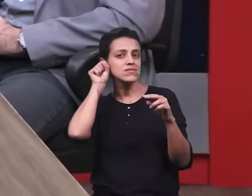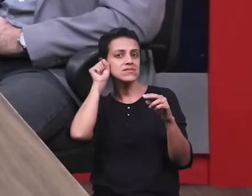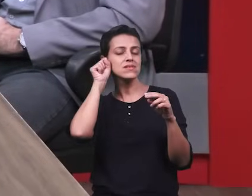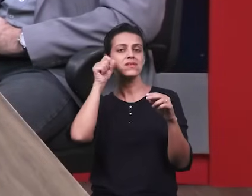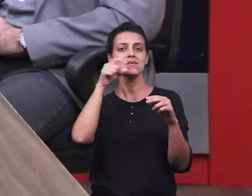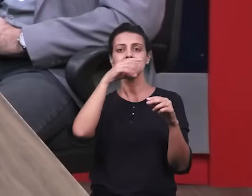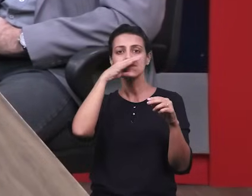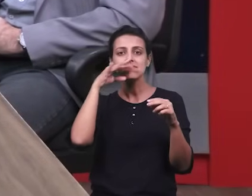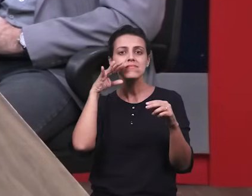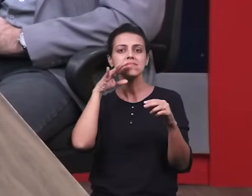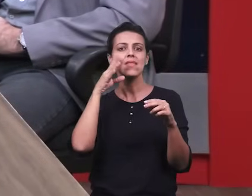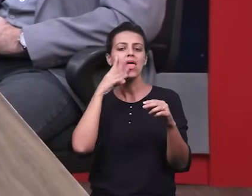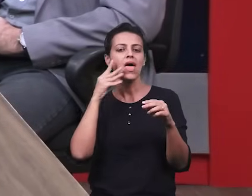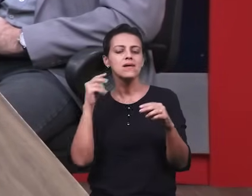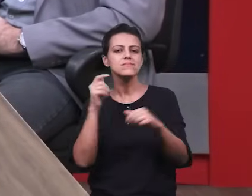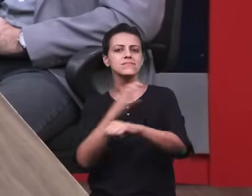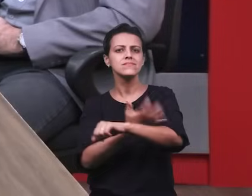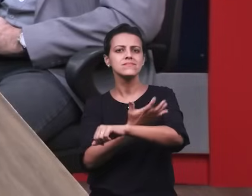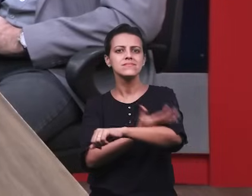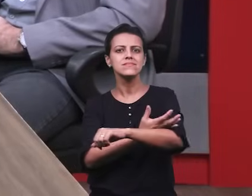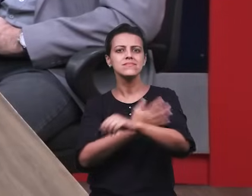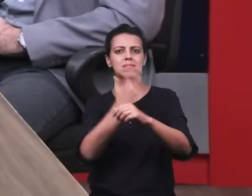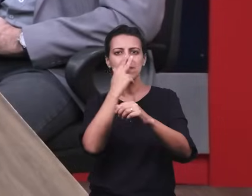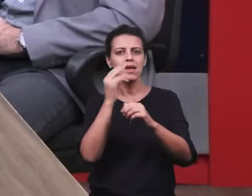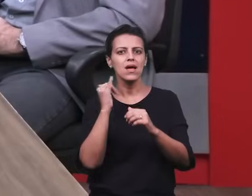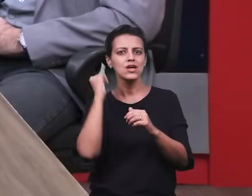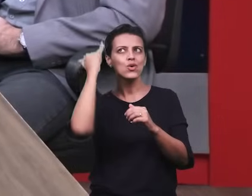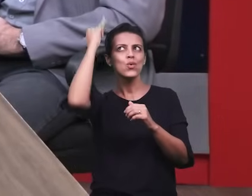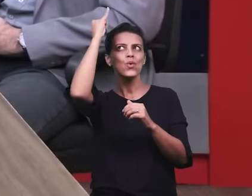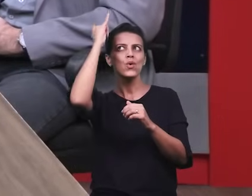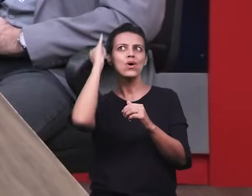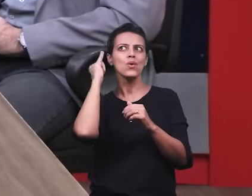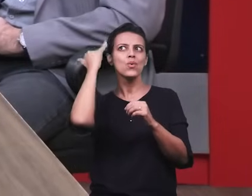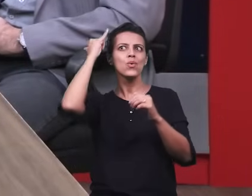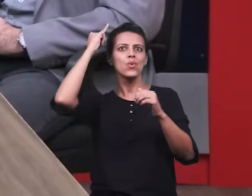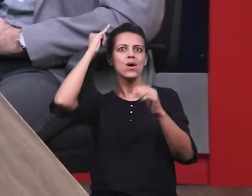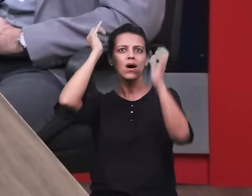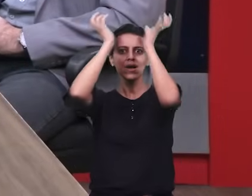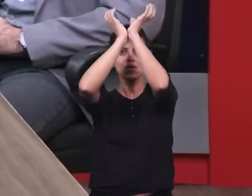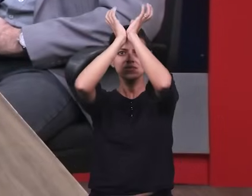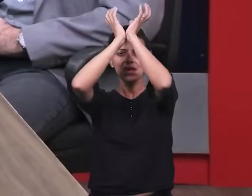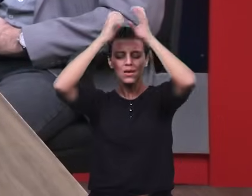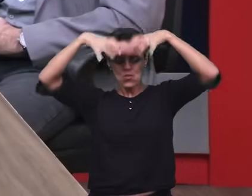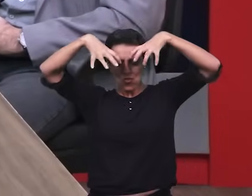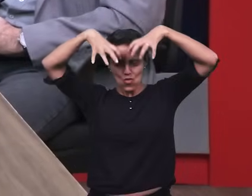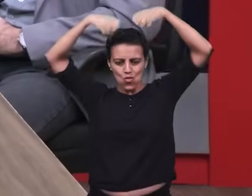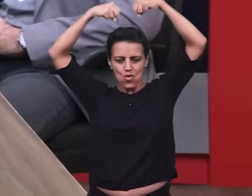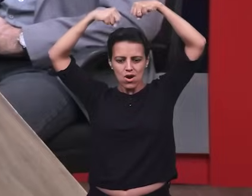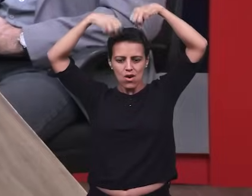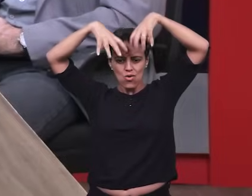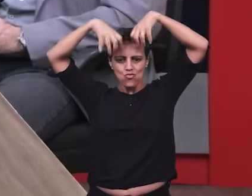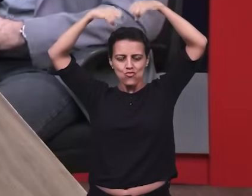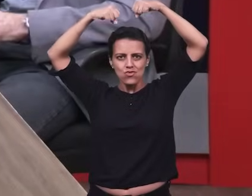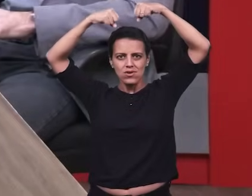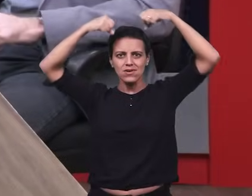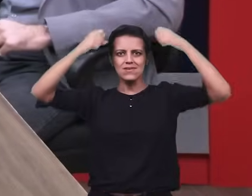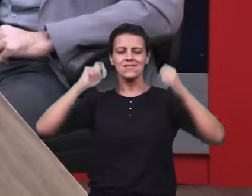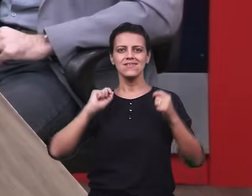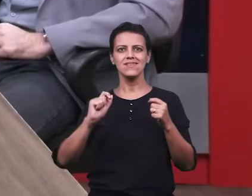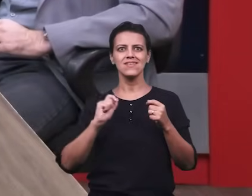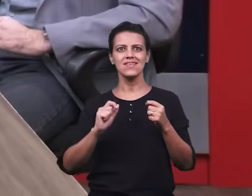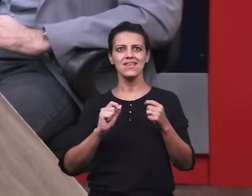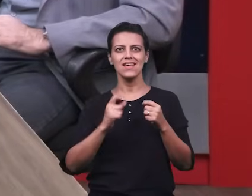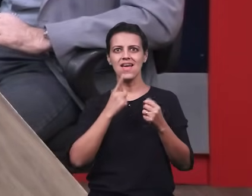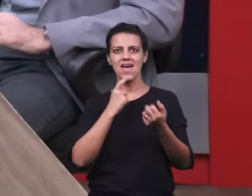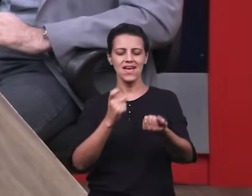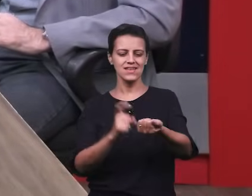e o olfato estão transmitindo energia. E como que o cérebro vai reagir para preservar a vida? Através